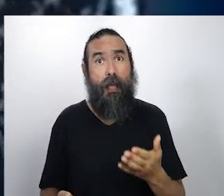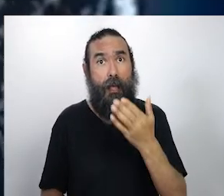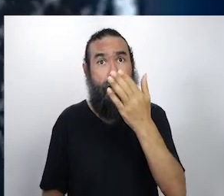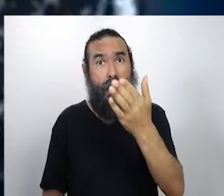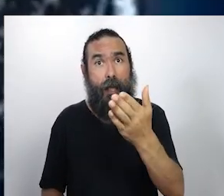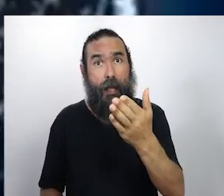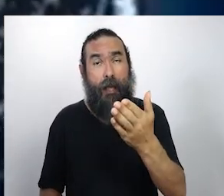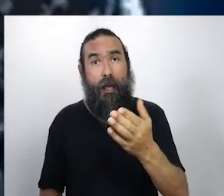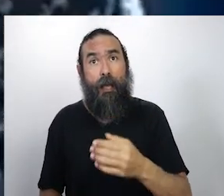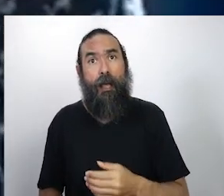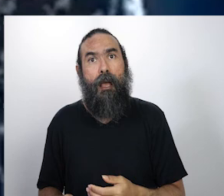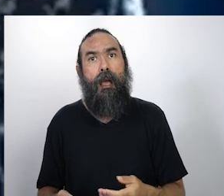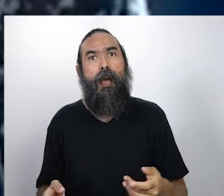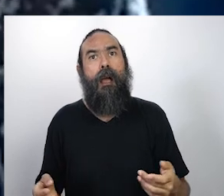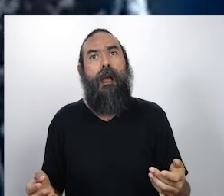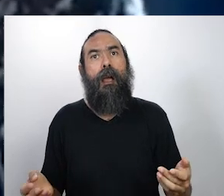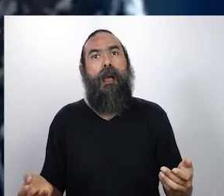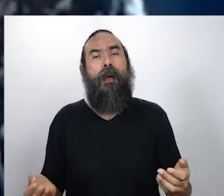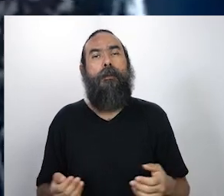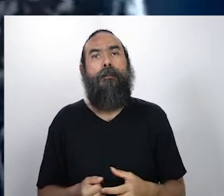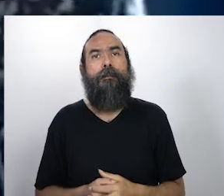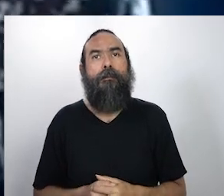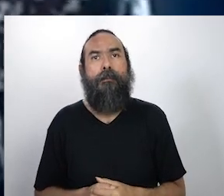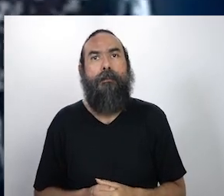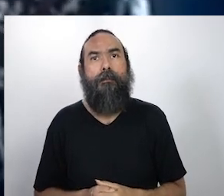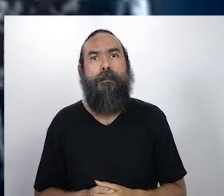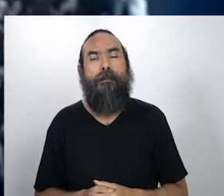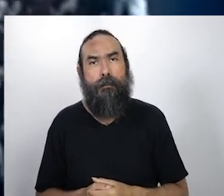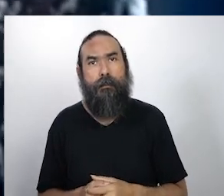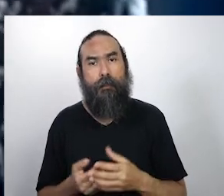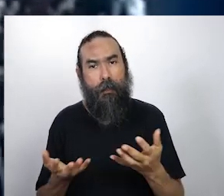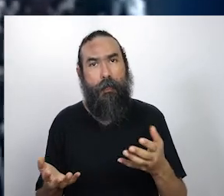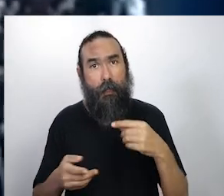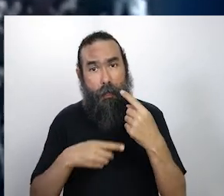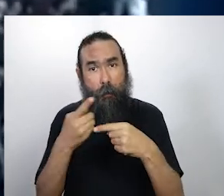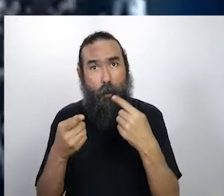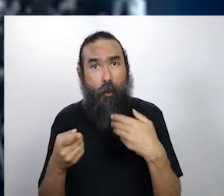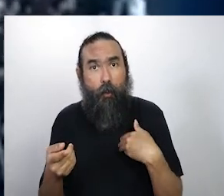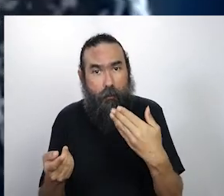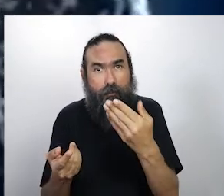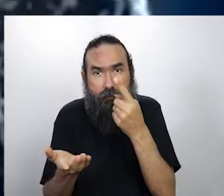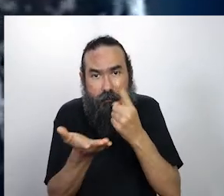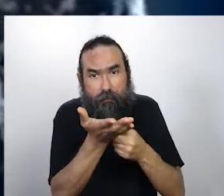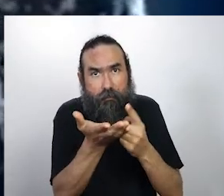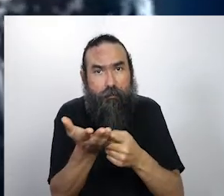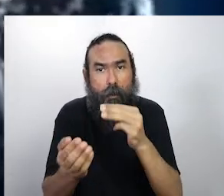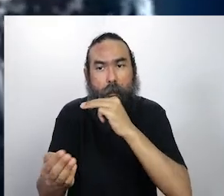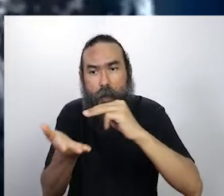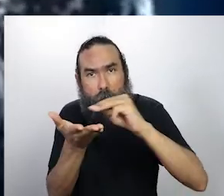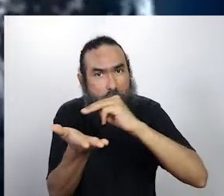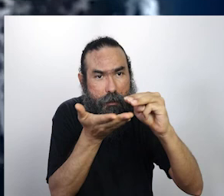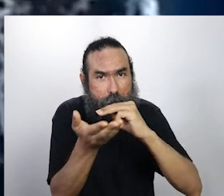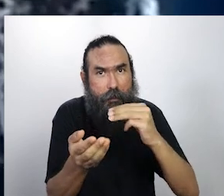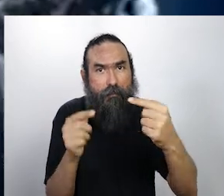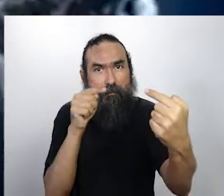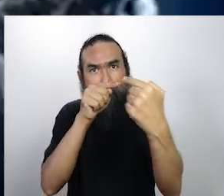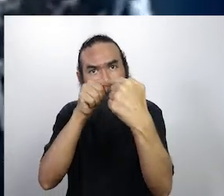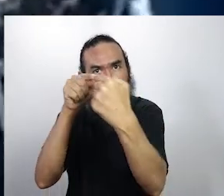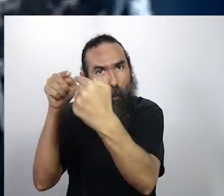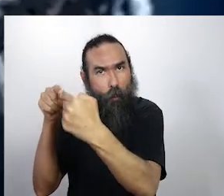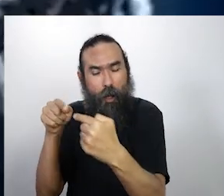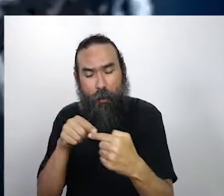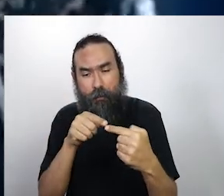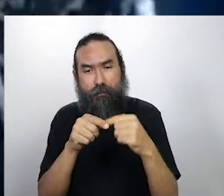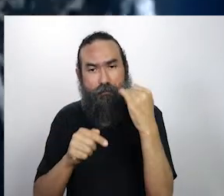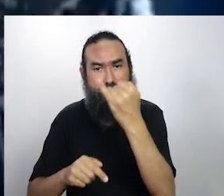contatos. Desculpem, eu não estava observando a coisa das inscrições, depois que eu vi que várias pessoas tinham